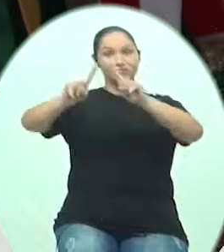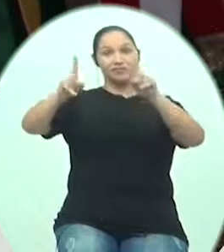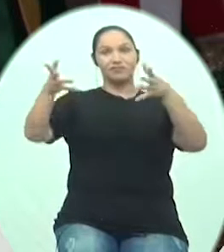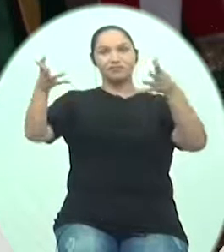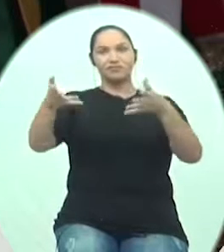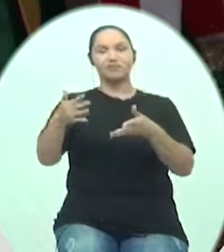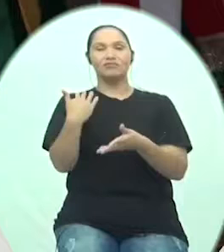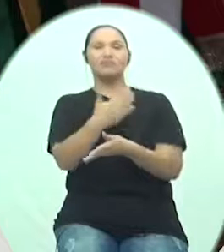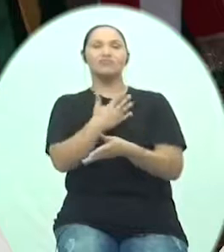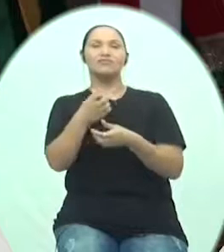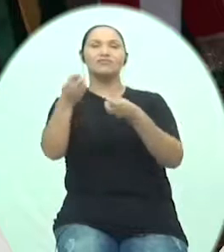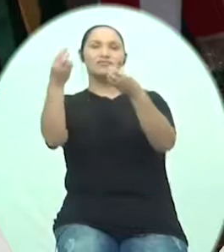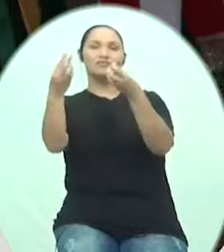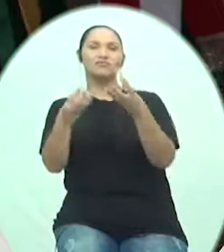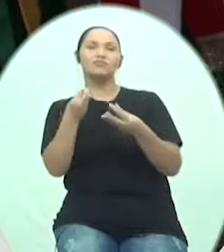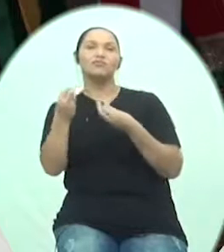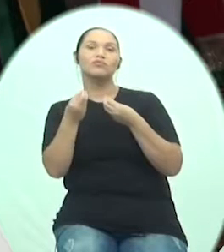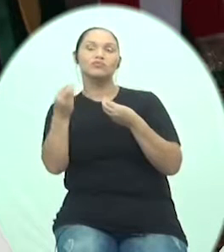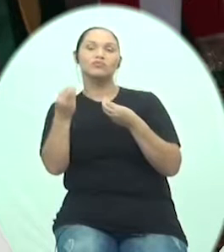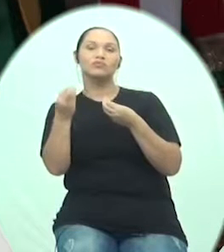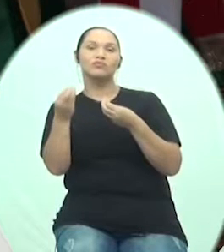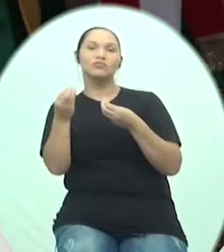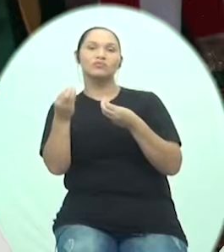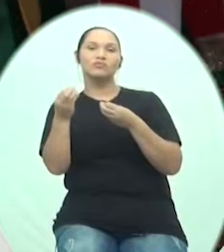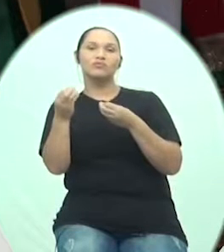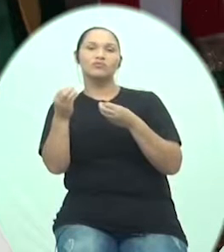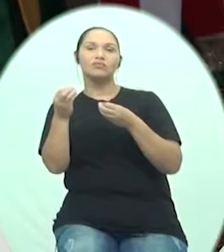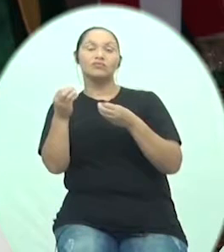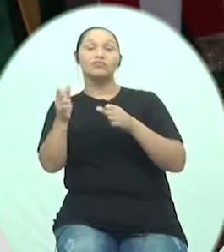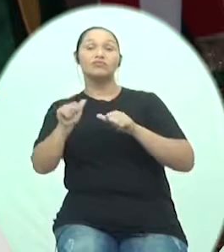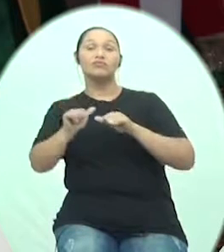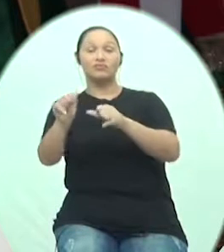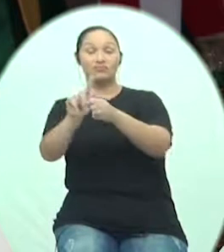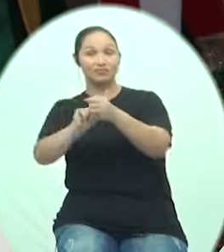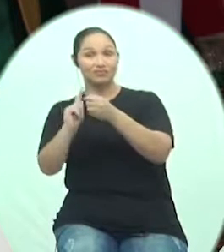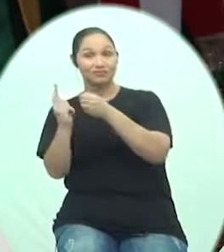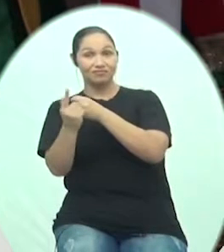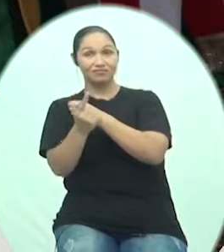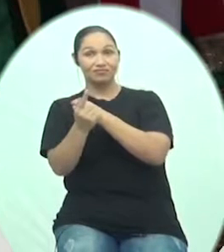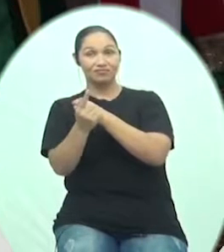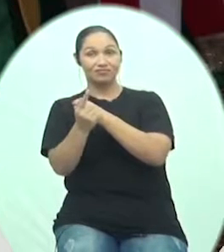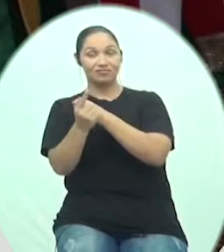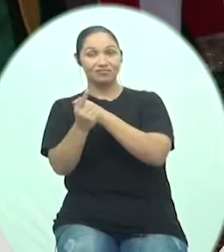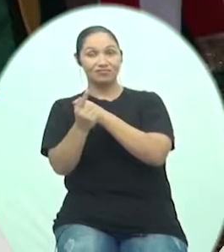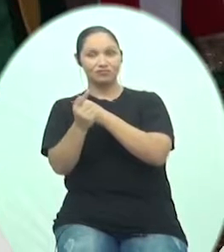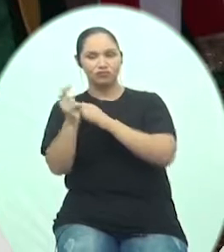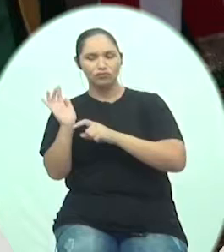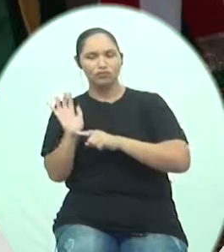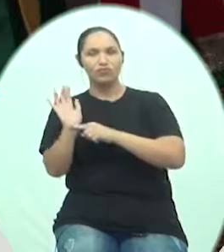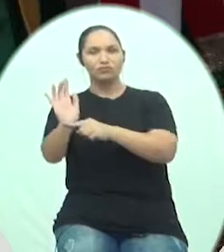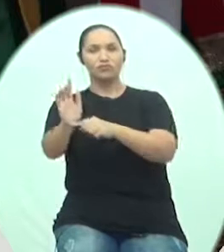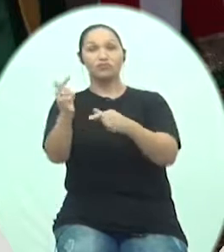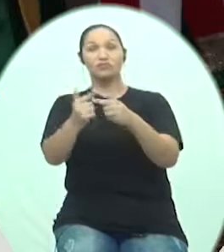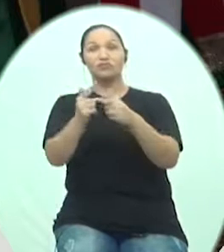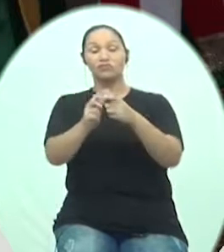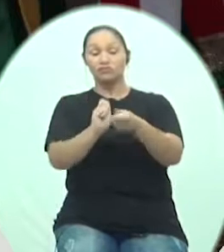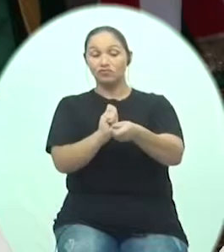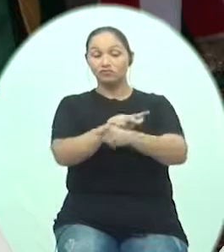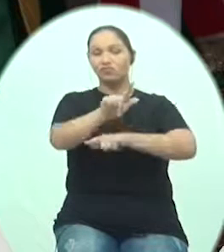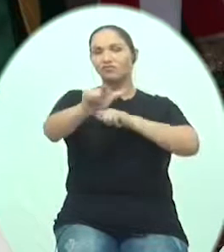vem contribuindo trazendo dando trabalho para as pessoas são mais de